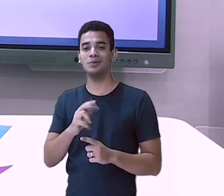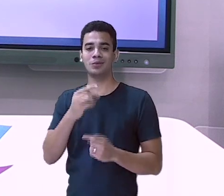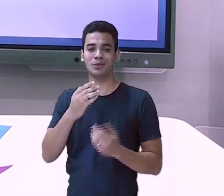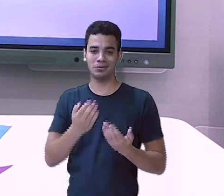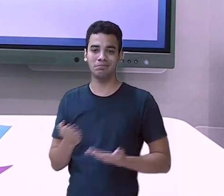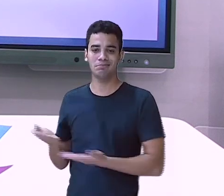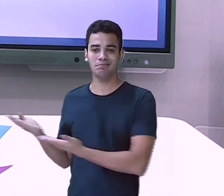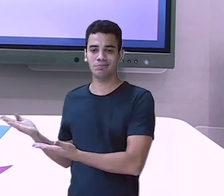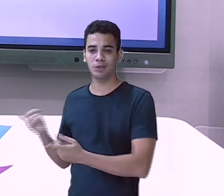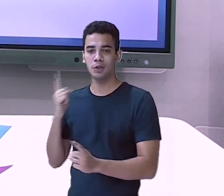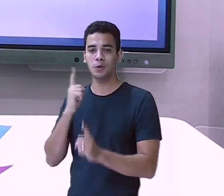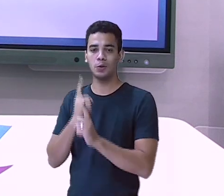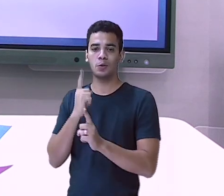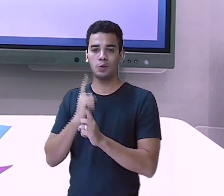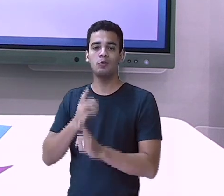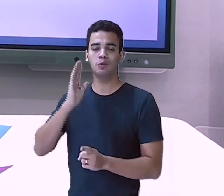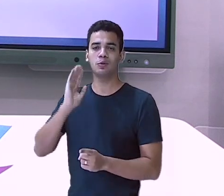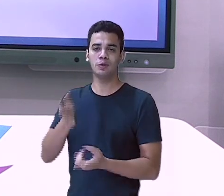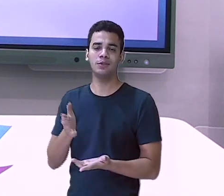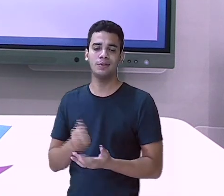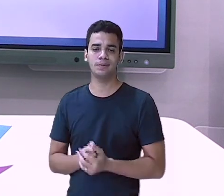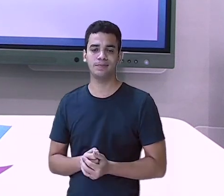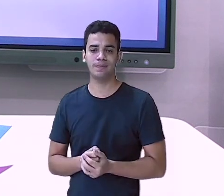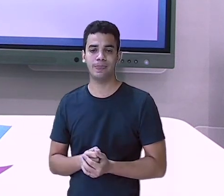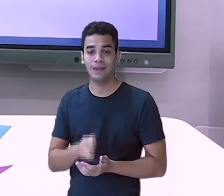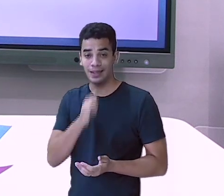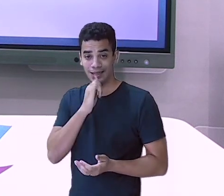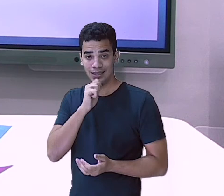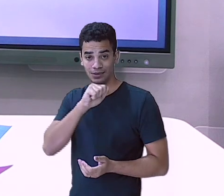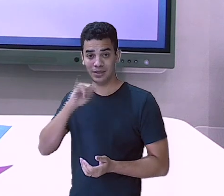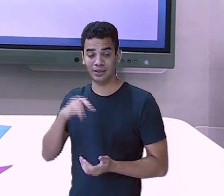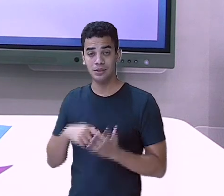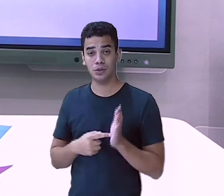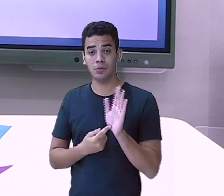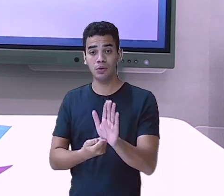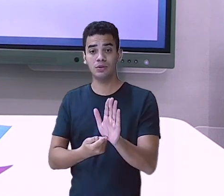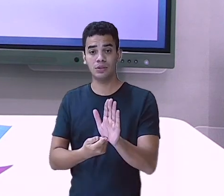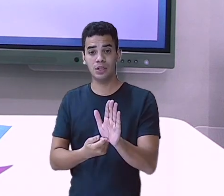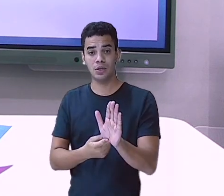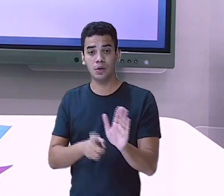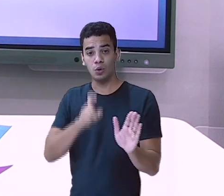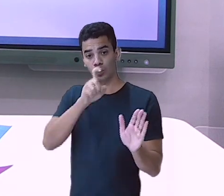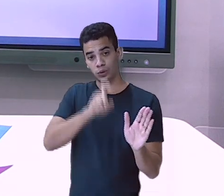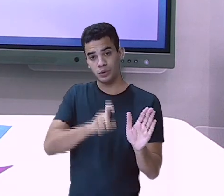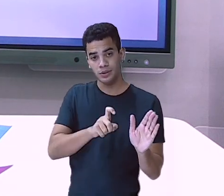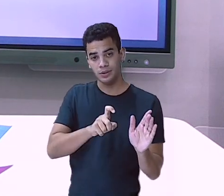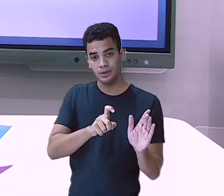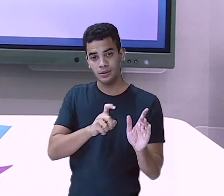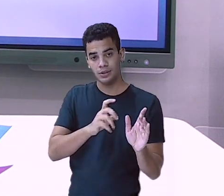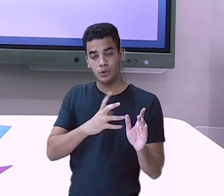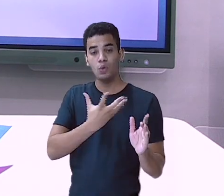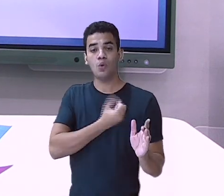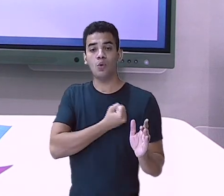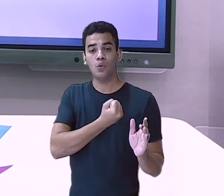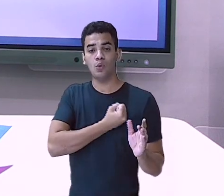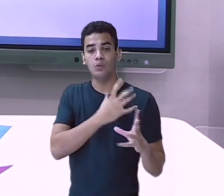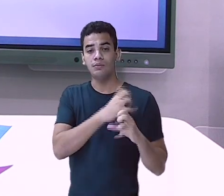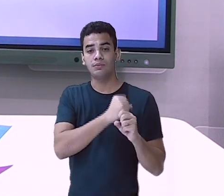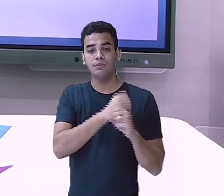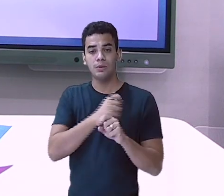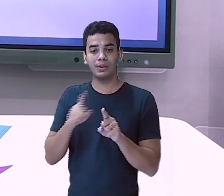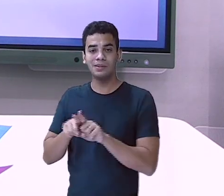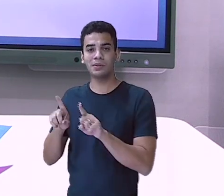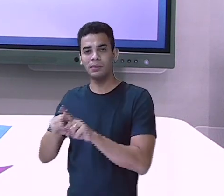no exercício, se tivesse dado o valor de x e o valor de A, eu poderia encontrar o valor total da